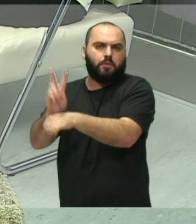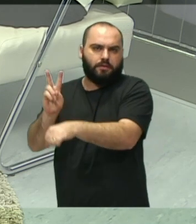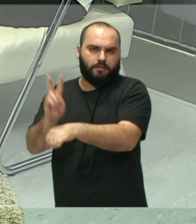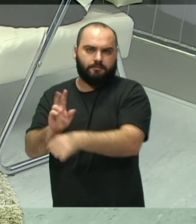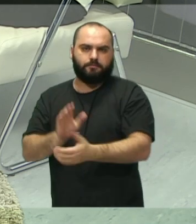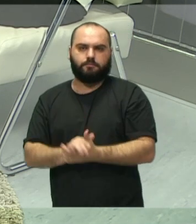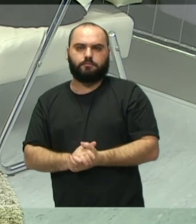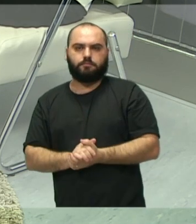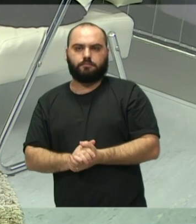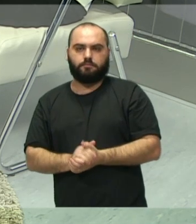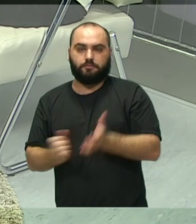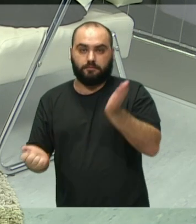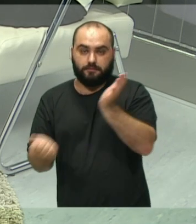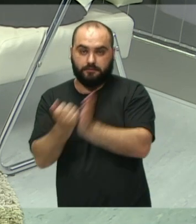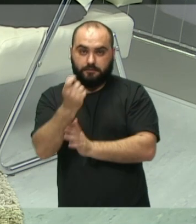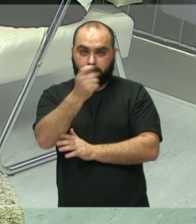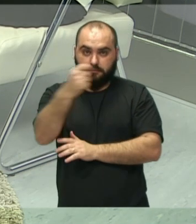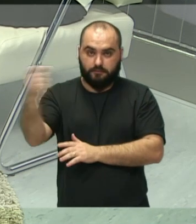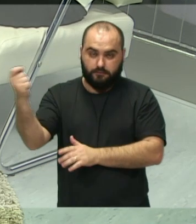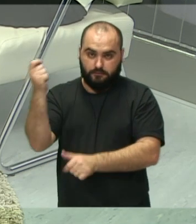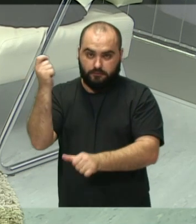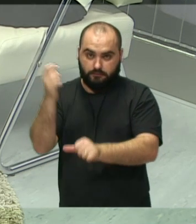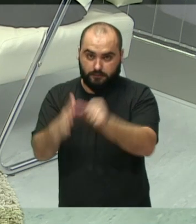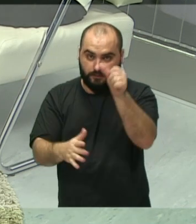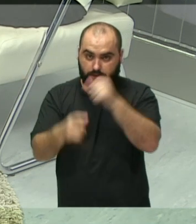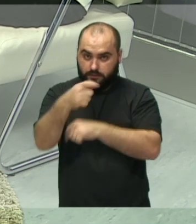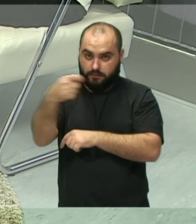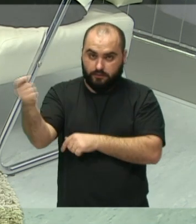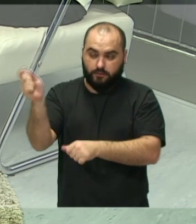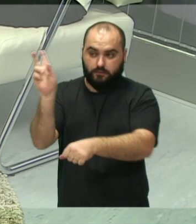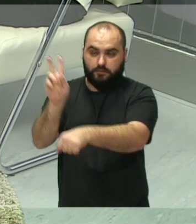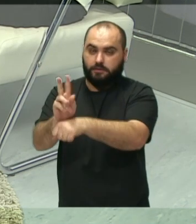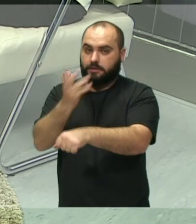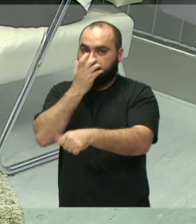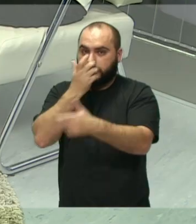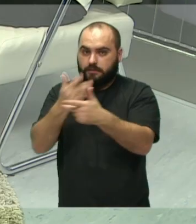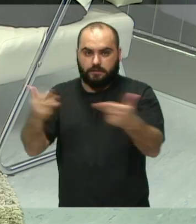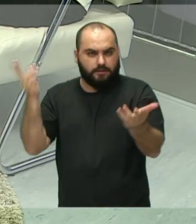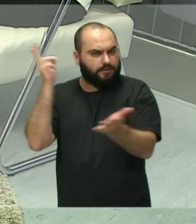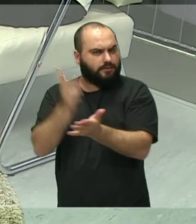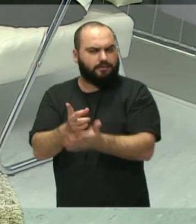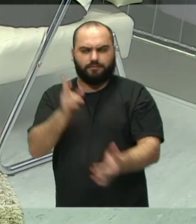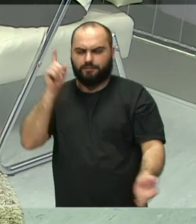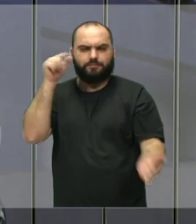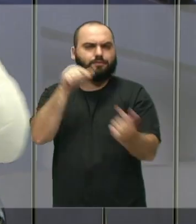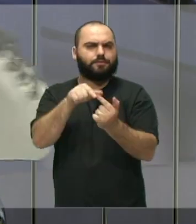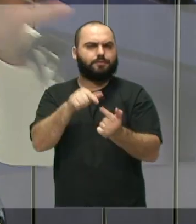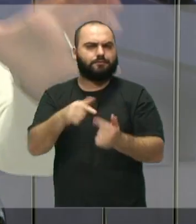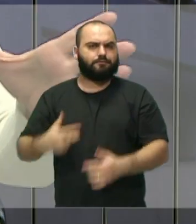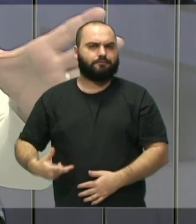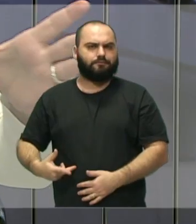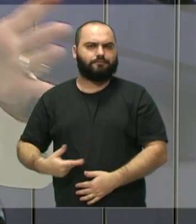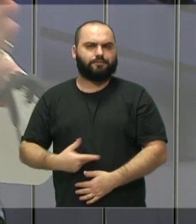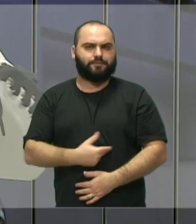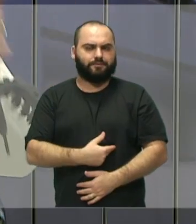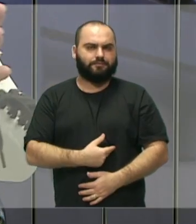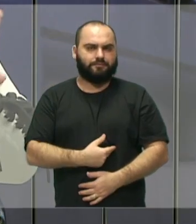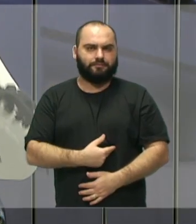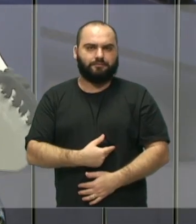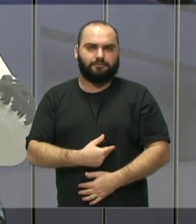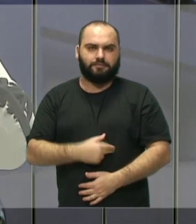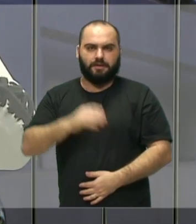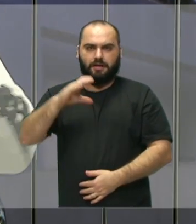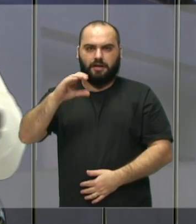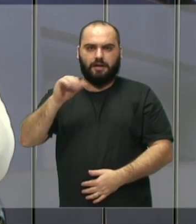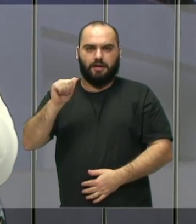quando eu fundei a primeira Associação de Proteção dos Animais de Itajaí, a minha meta sempre foi a castração, sempre. Então, quando foi comentado em um abrigo